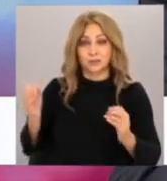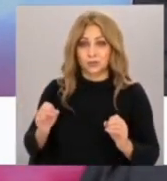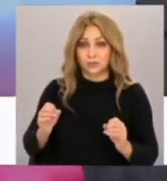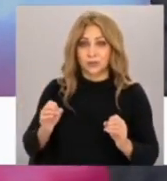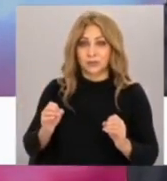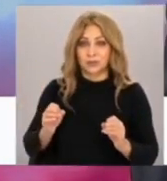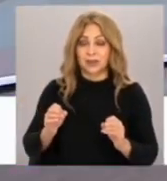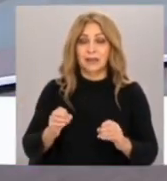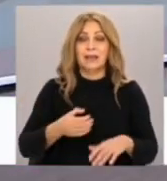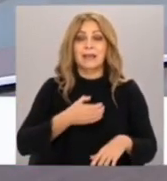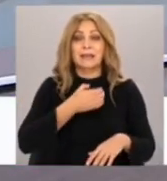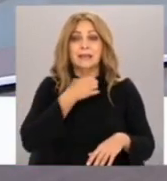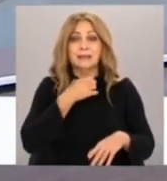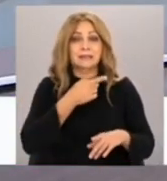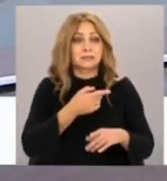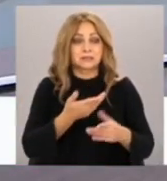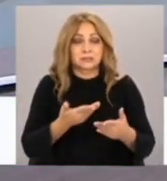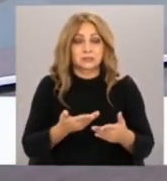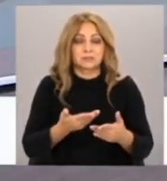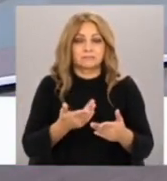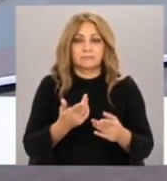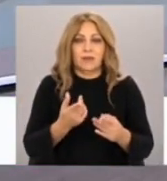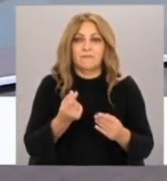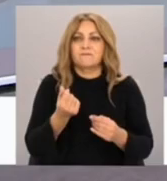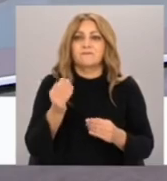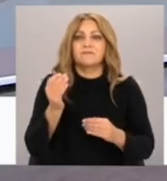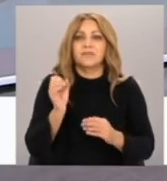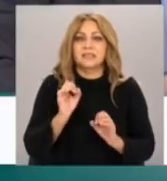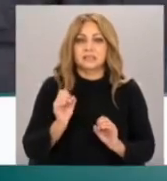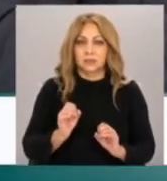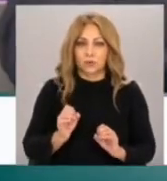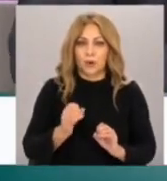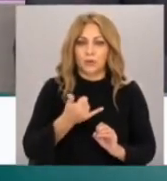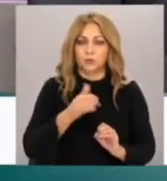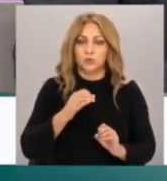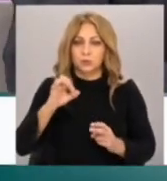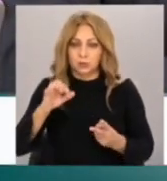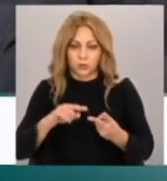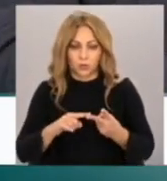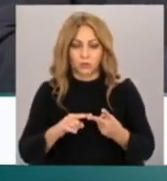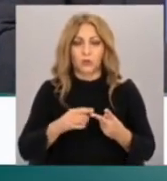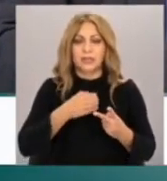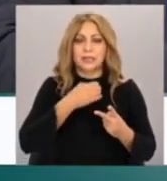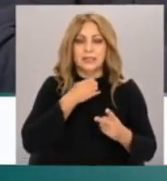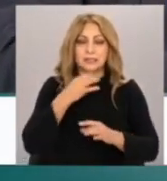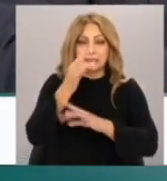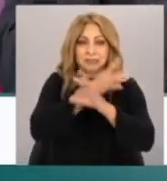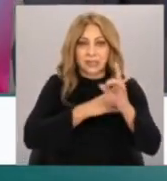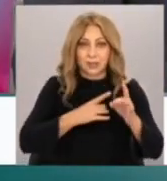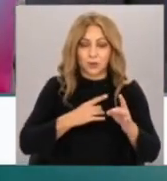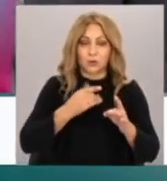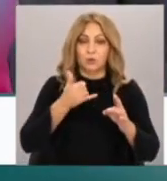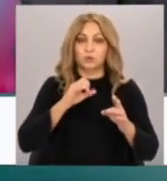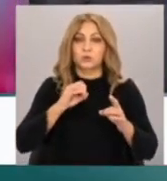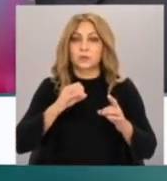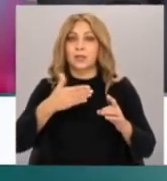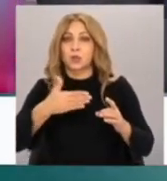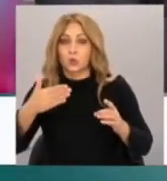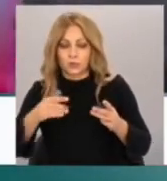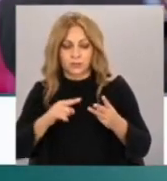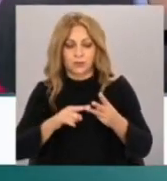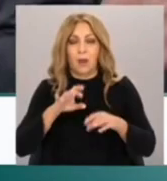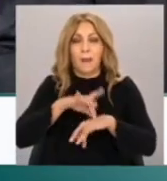crise do subprime não tinha havido ainda crise financeira classf nascer 2008 crise da zona Euro em 2011 uma pandemia